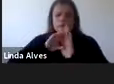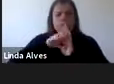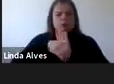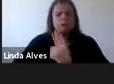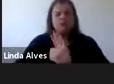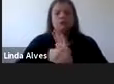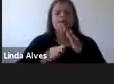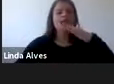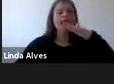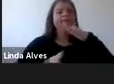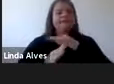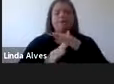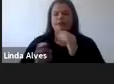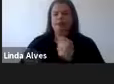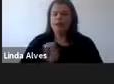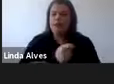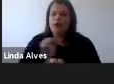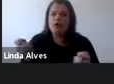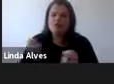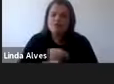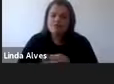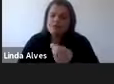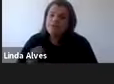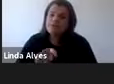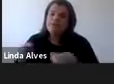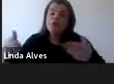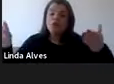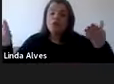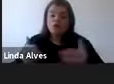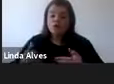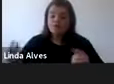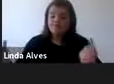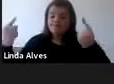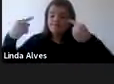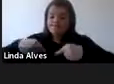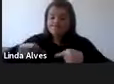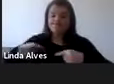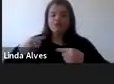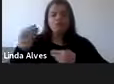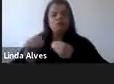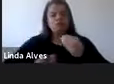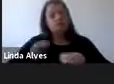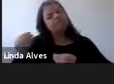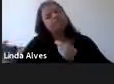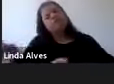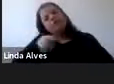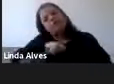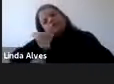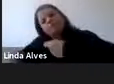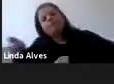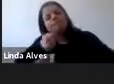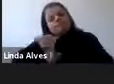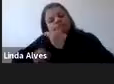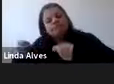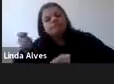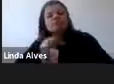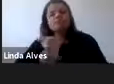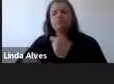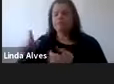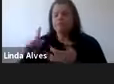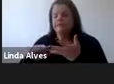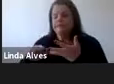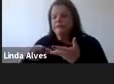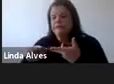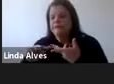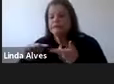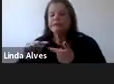os limites da negociação, certo? Hoje, propriamente, a gente vai começar a entrar na negociação em si, discutir alguns pontos específicos.